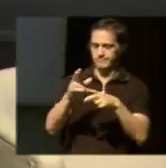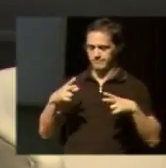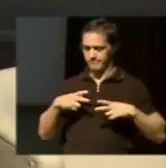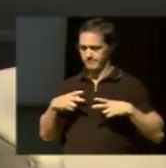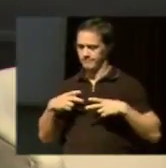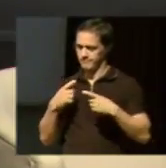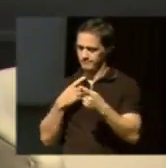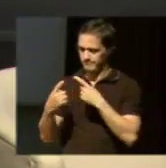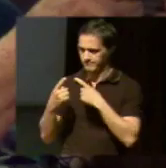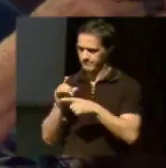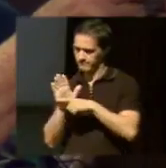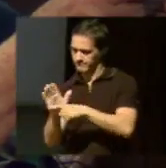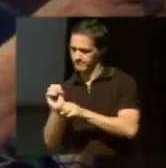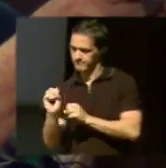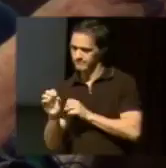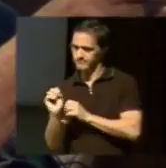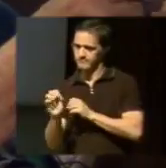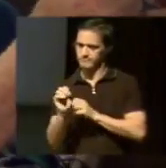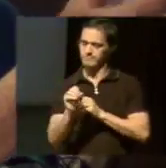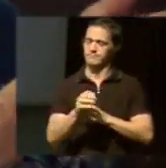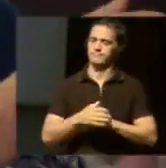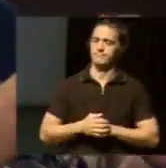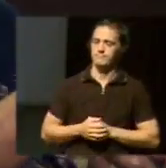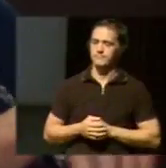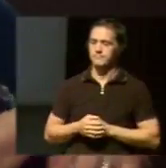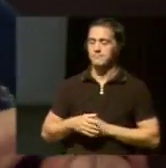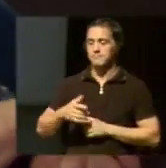individualmente. Além disso,